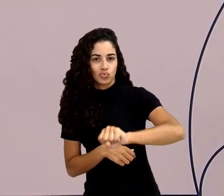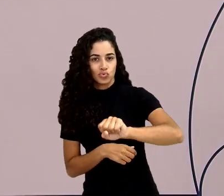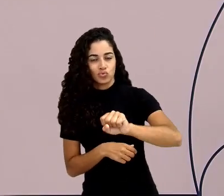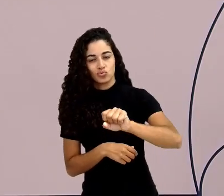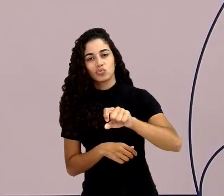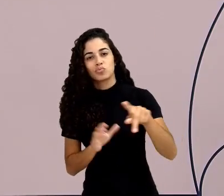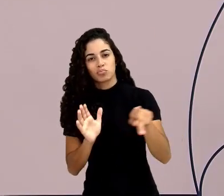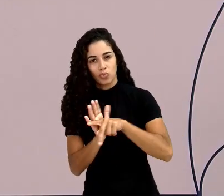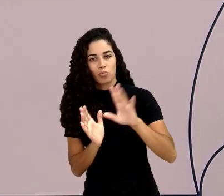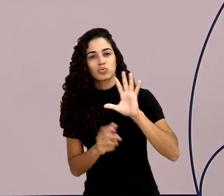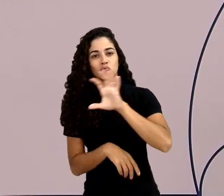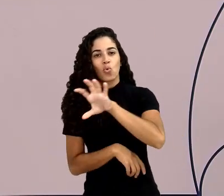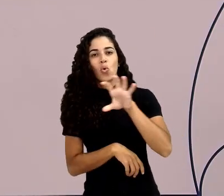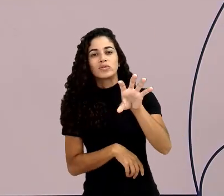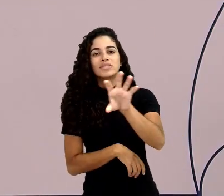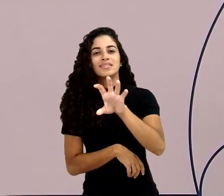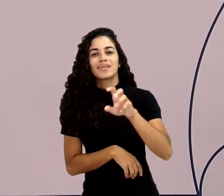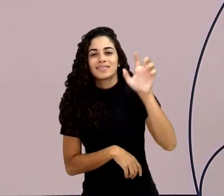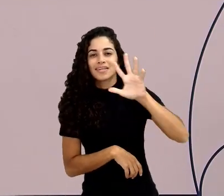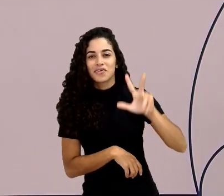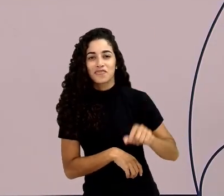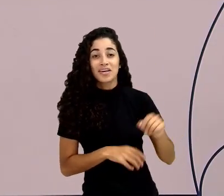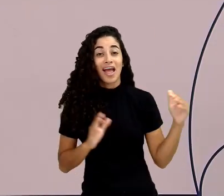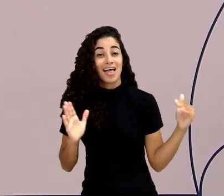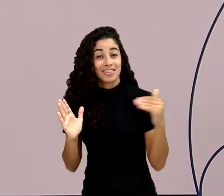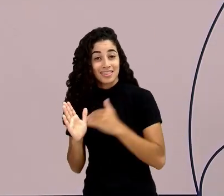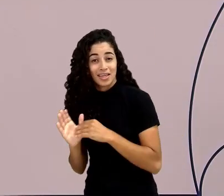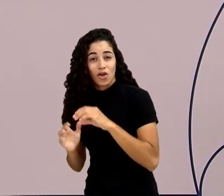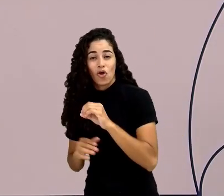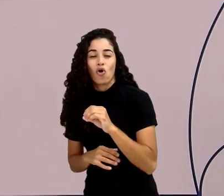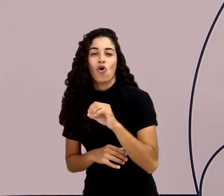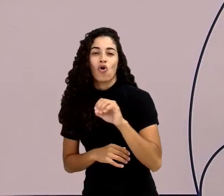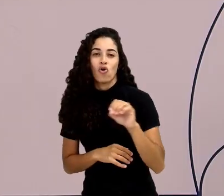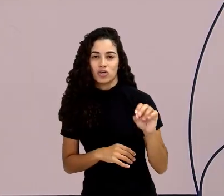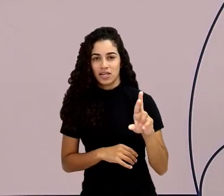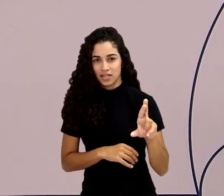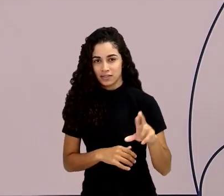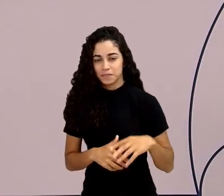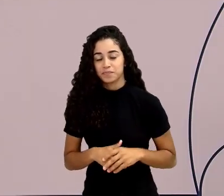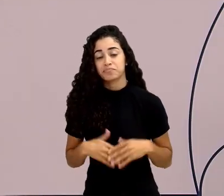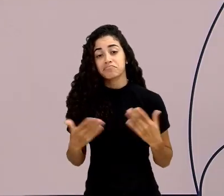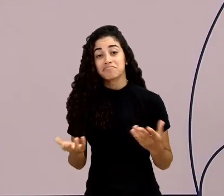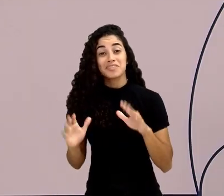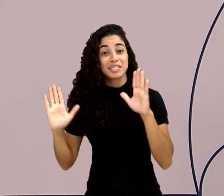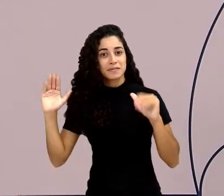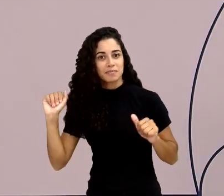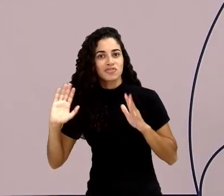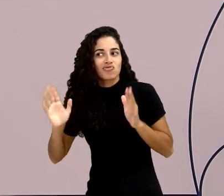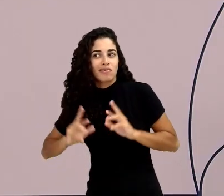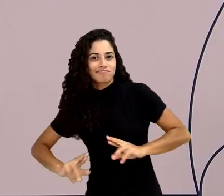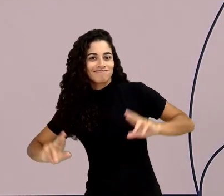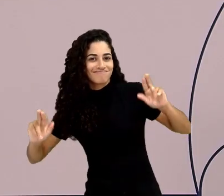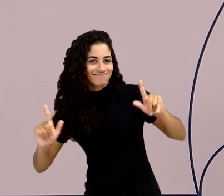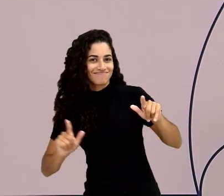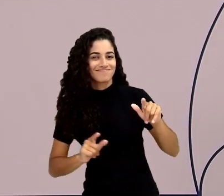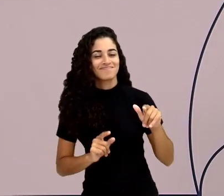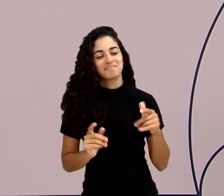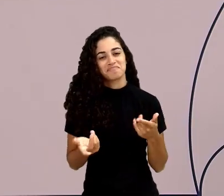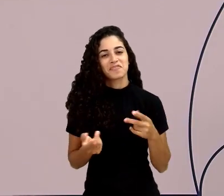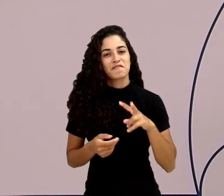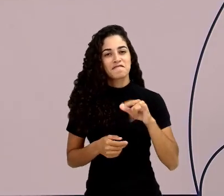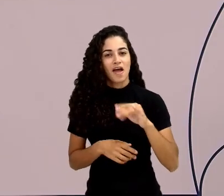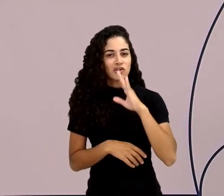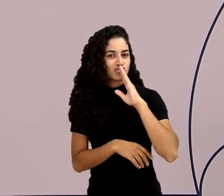continente africano e chegar até o Oriente. A Espanha já vai fazer diferente. Ao invés de seguir